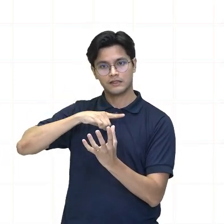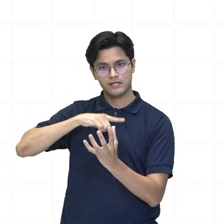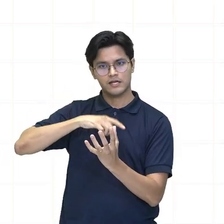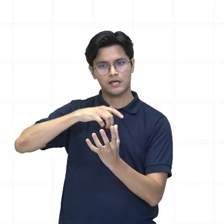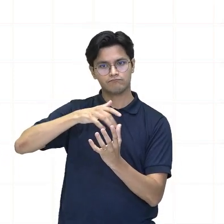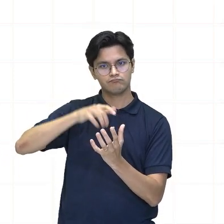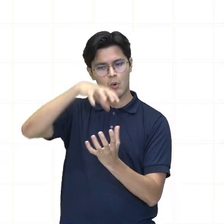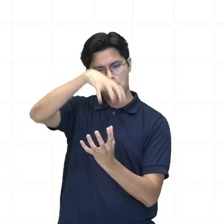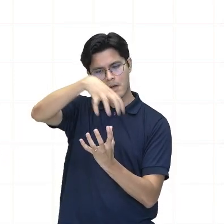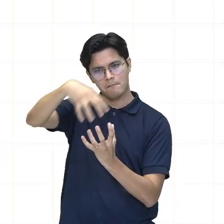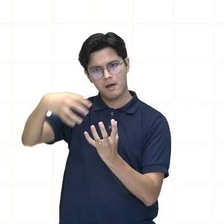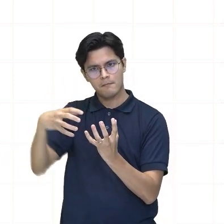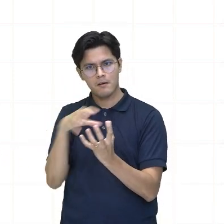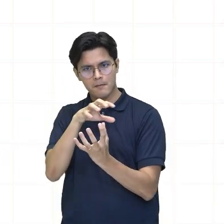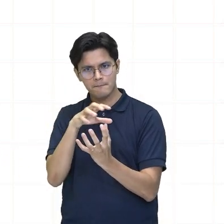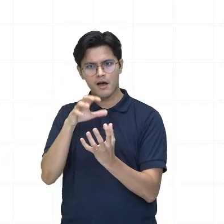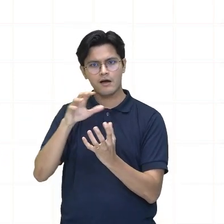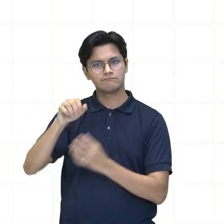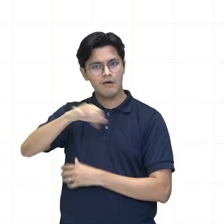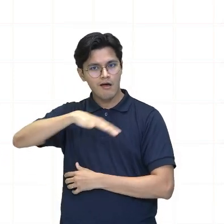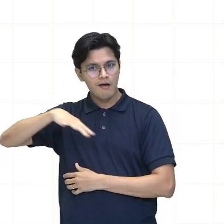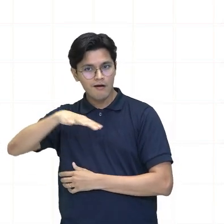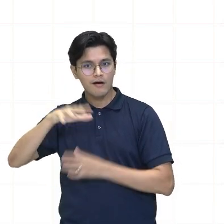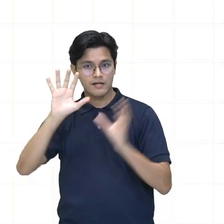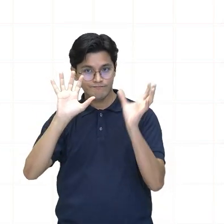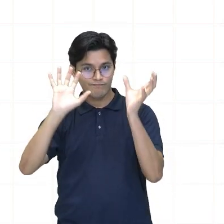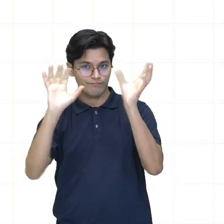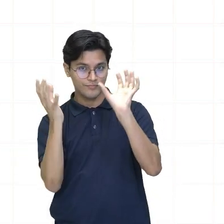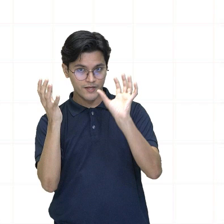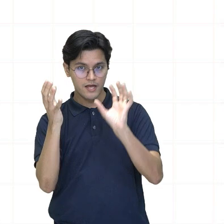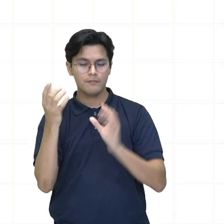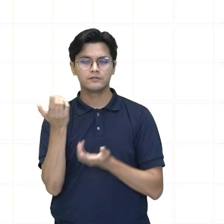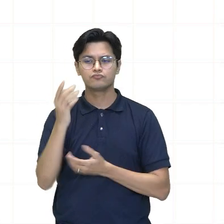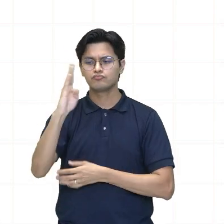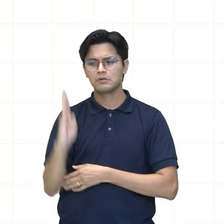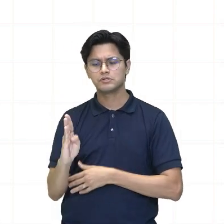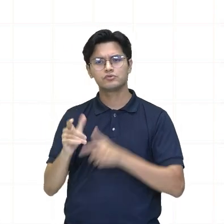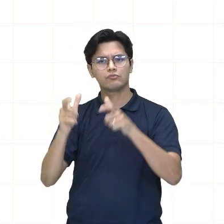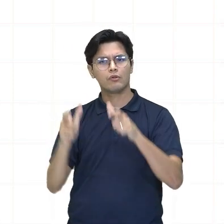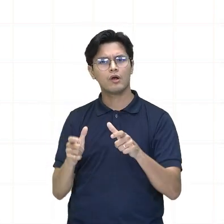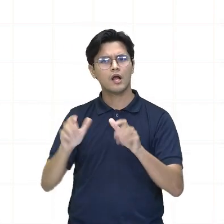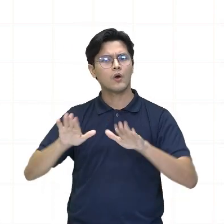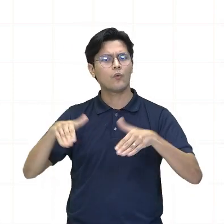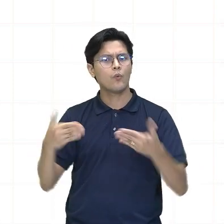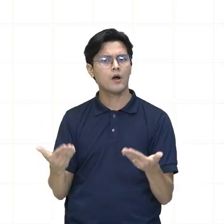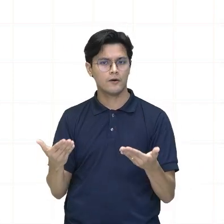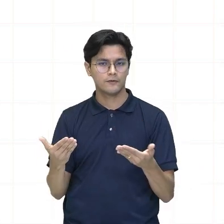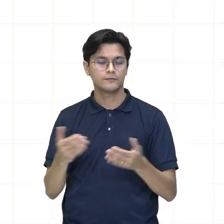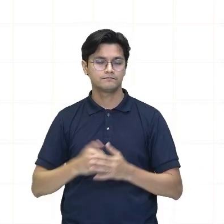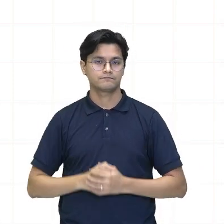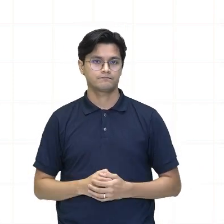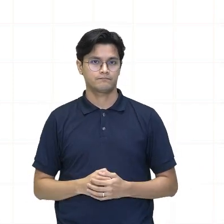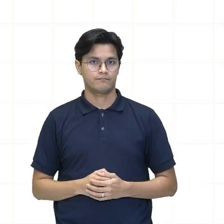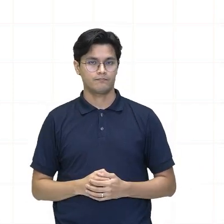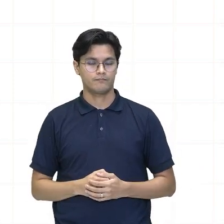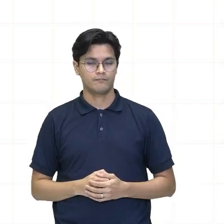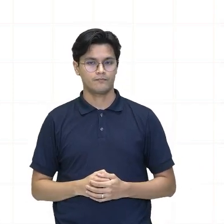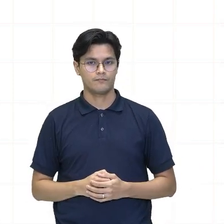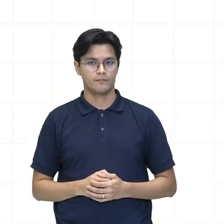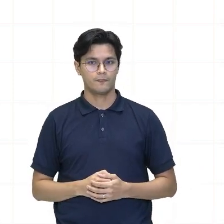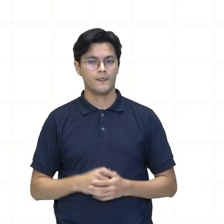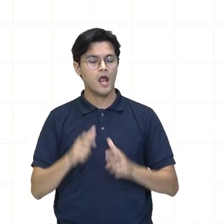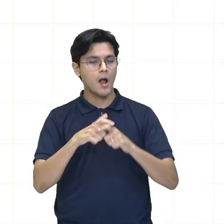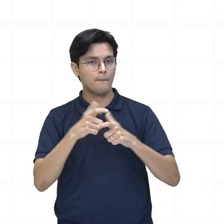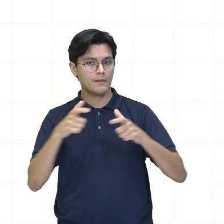zonas climáticas ou zonas térmicas da Terra. Grande parte do nosso território brasileiro, ele